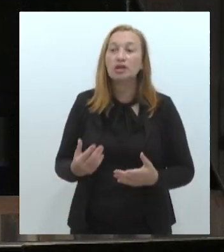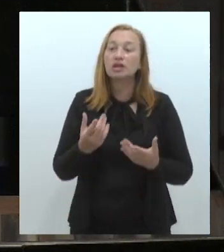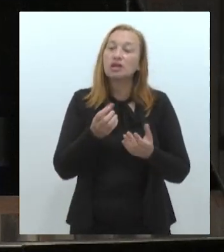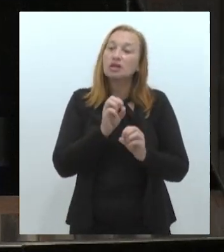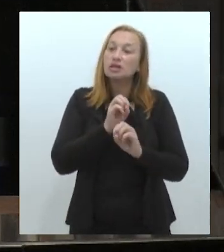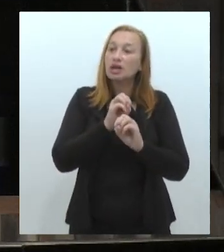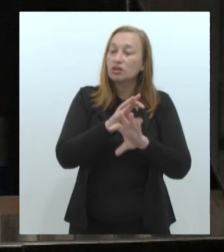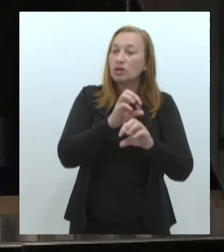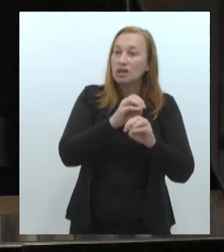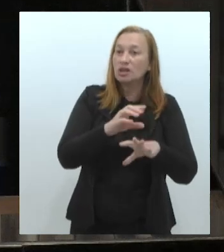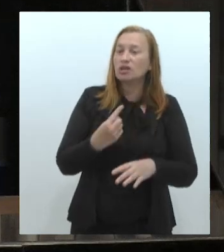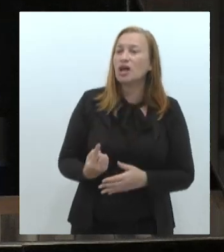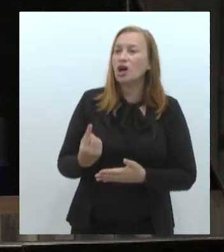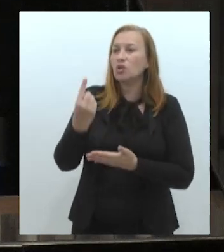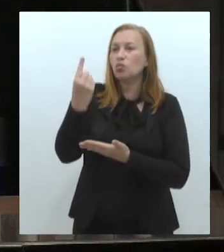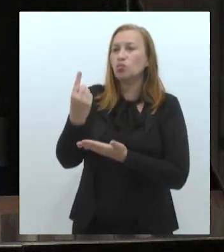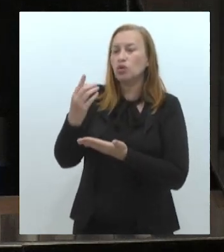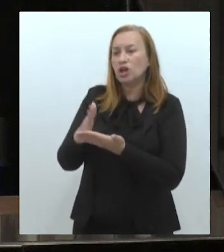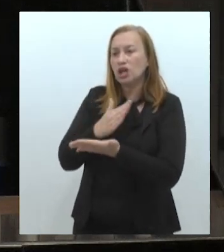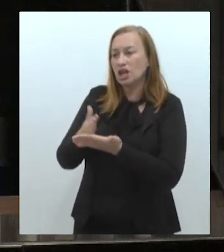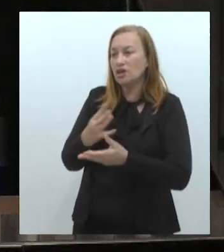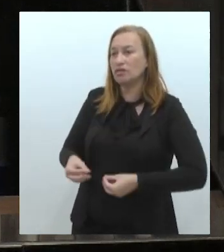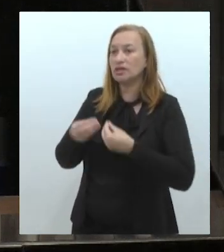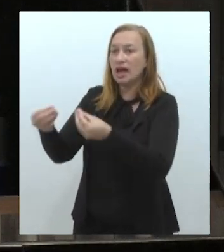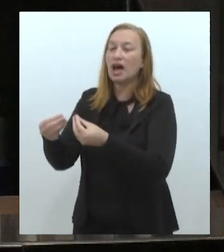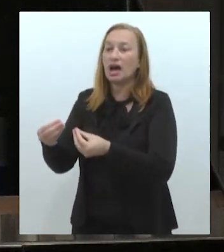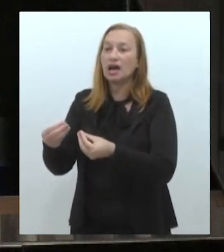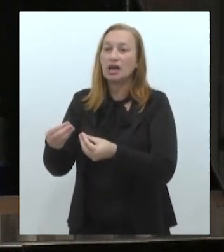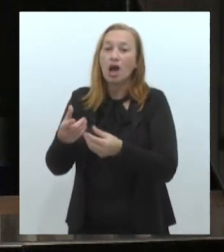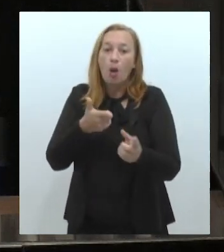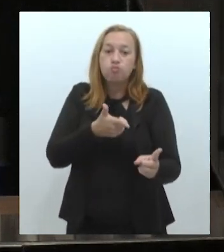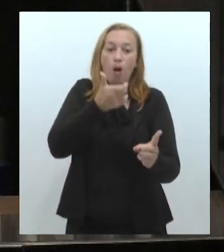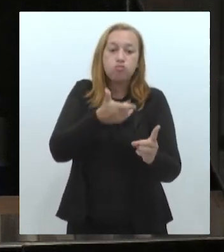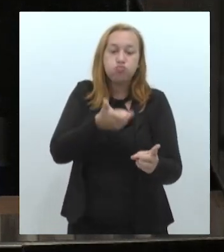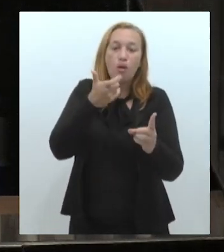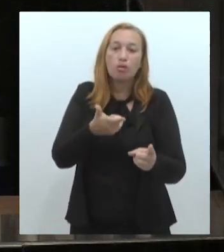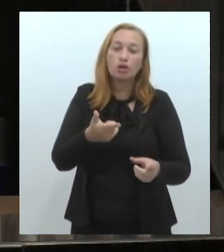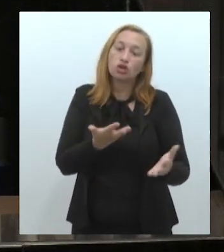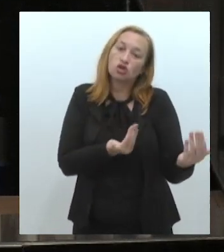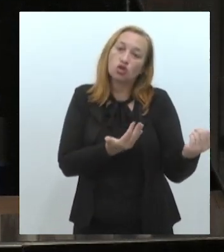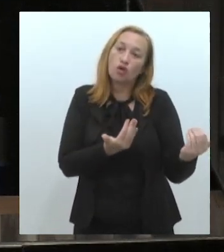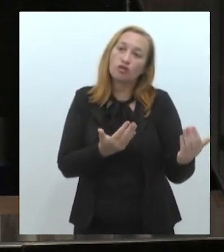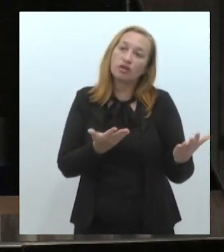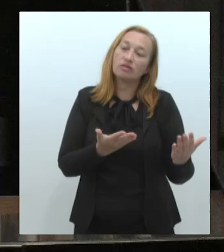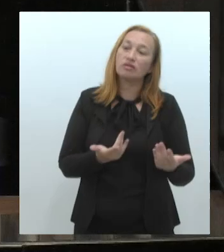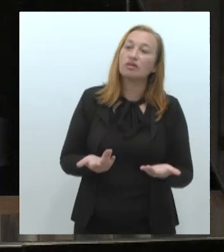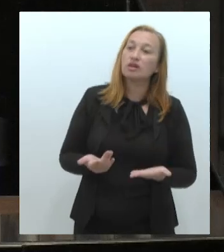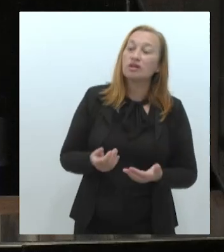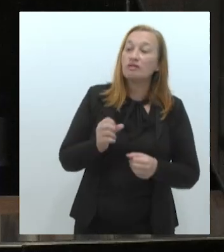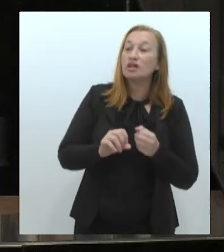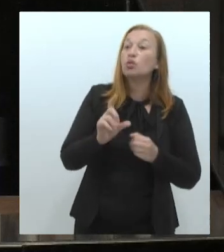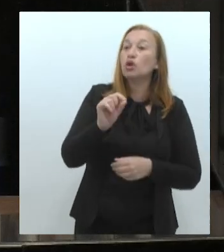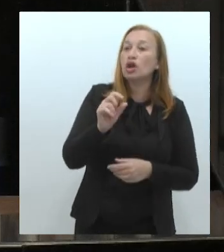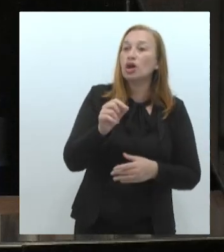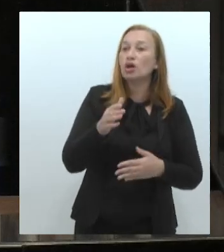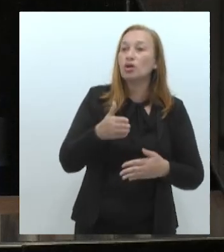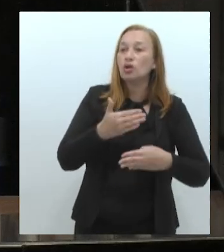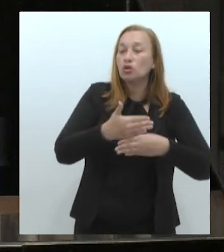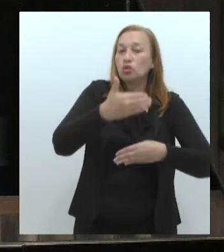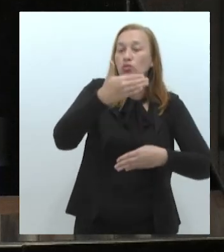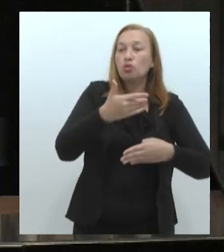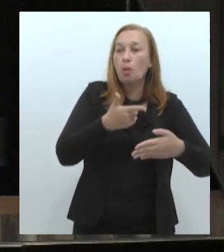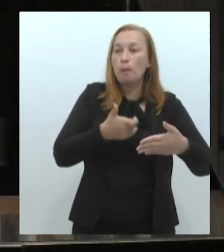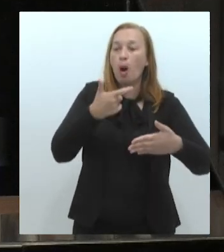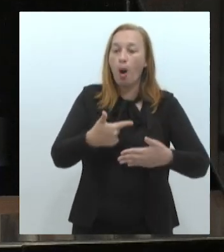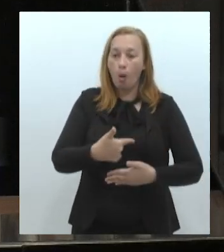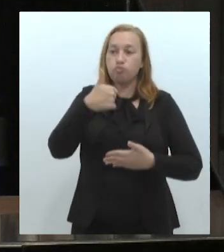dar um livro, a gente vai dar 2 balas para cada jovem da favela. E ele faz o quê com essas balas? Uma no muro, uma no coração dele.